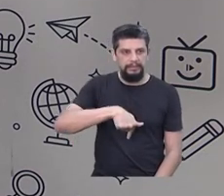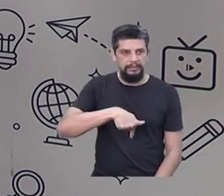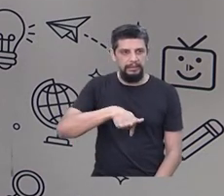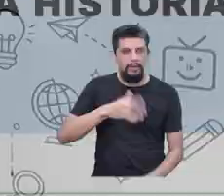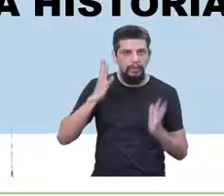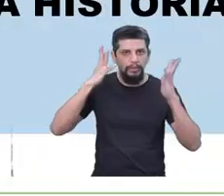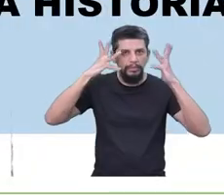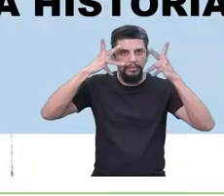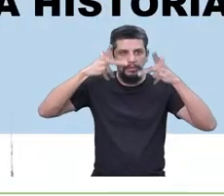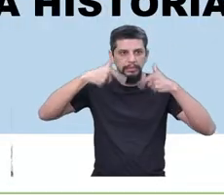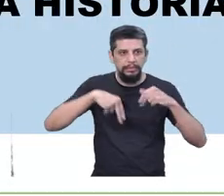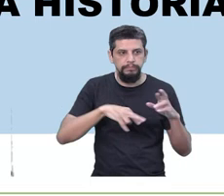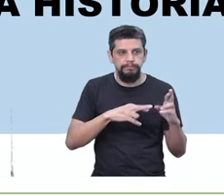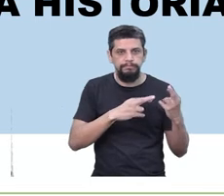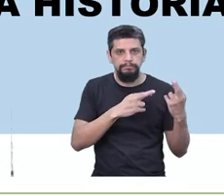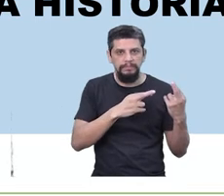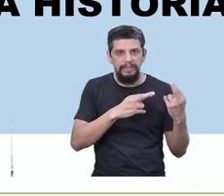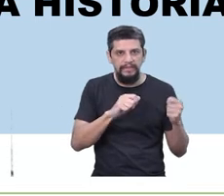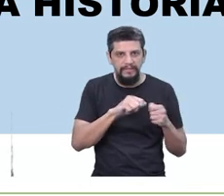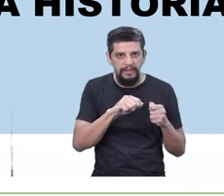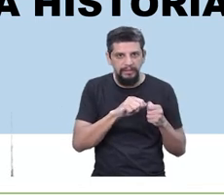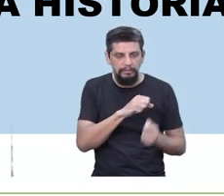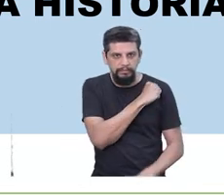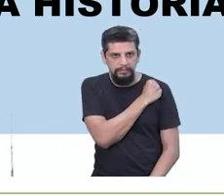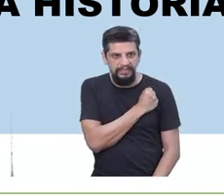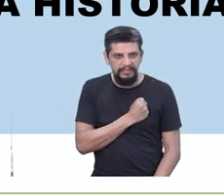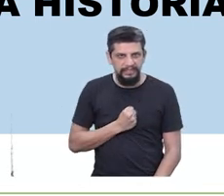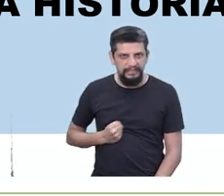foi responsável pelo cocô,